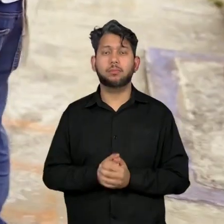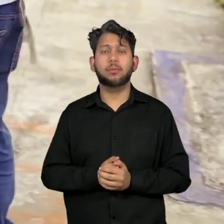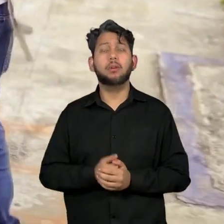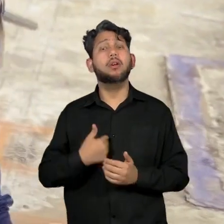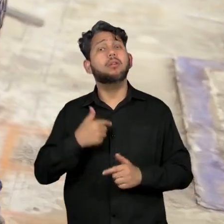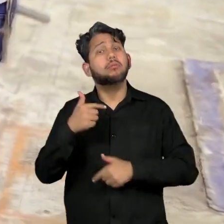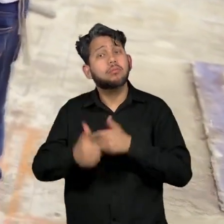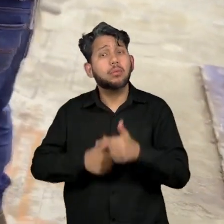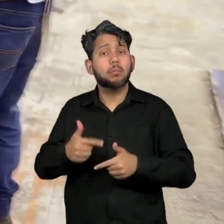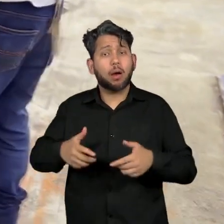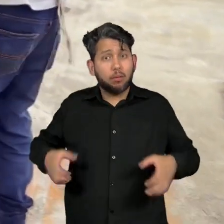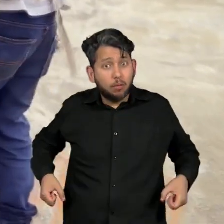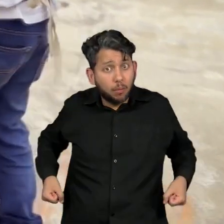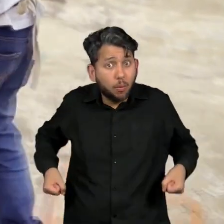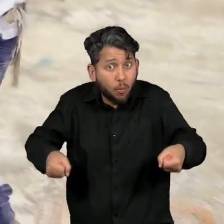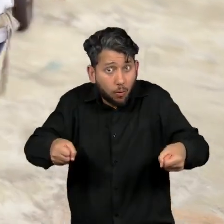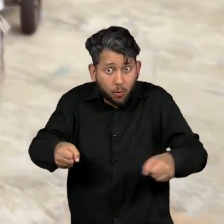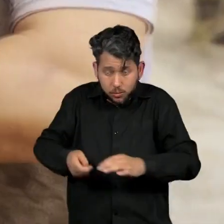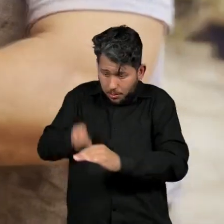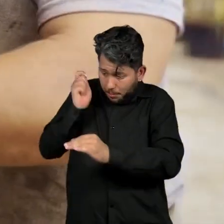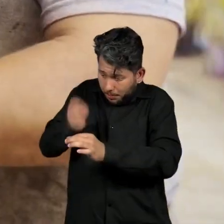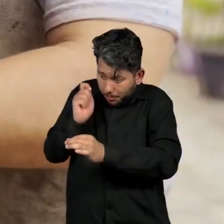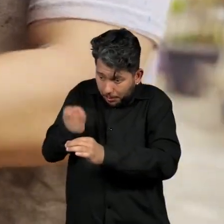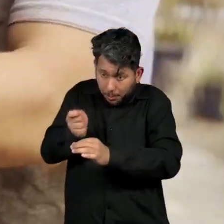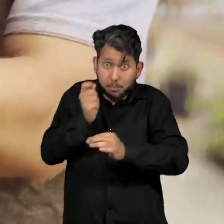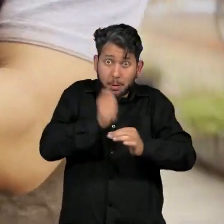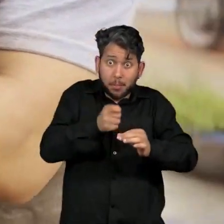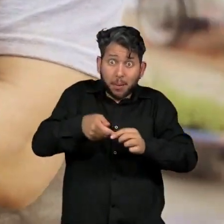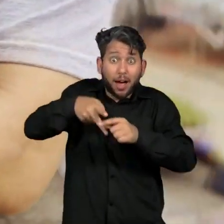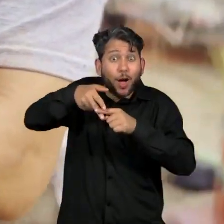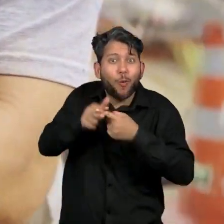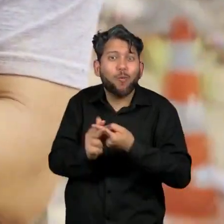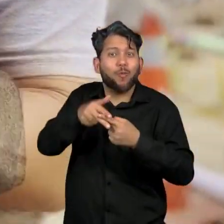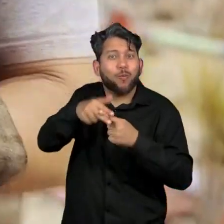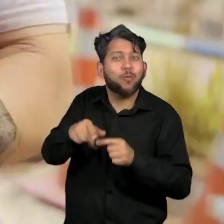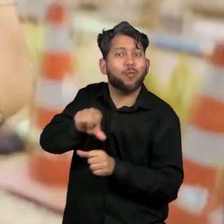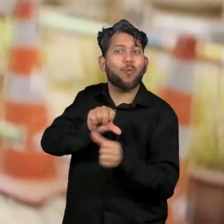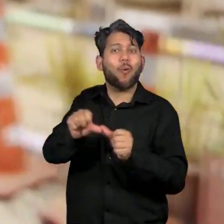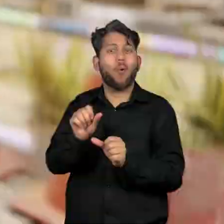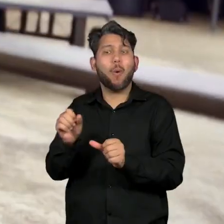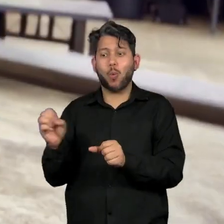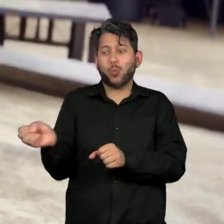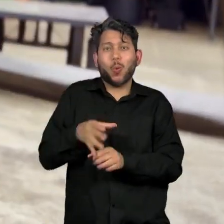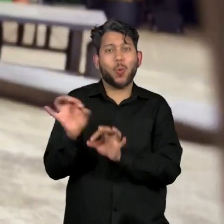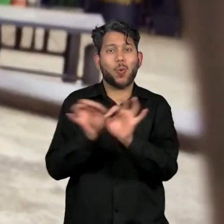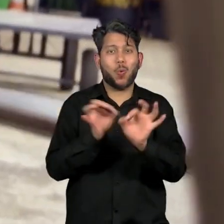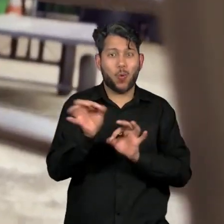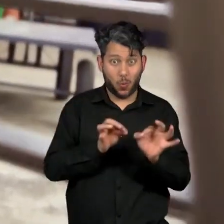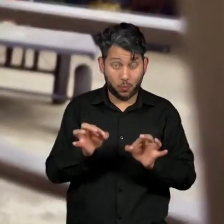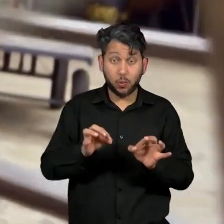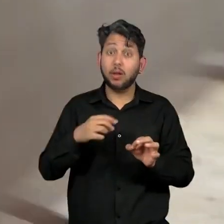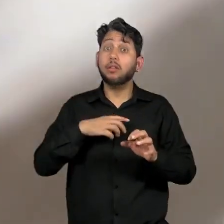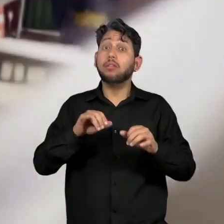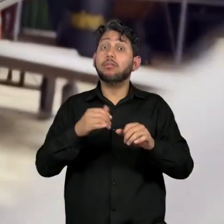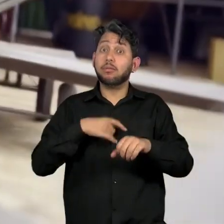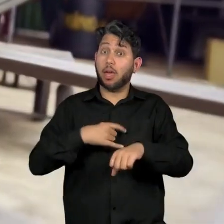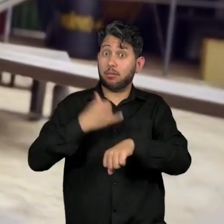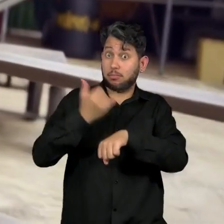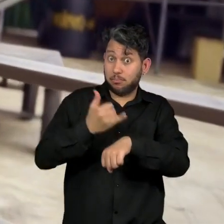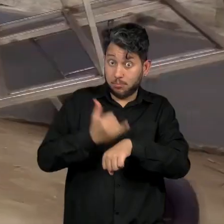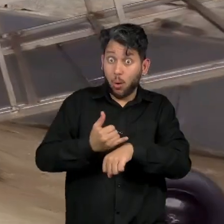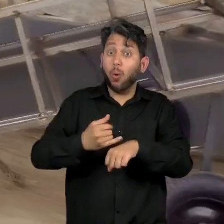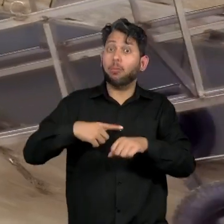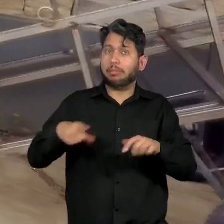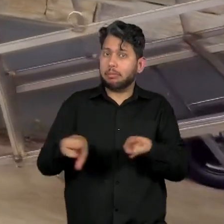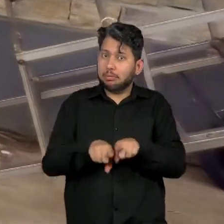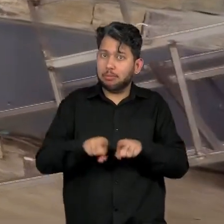fazendo carroça e estamos fazendo reformas. A carroça que a gente está fazendo aqui, né? Aqui é carroça elétrica e também é carroça manual, né? Agora a